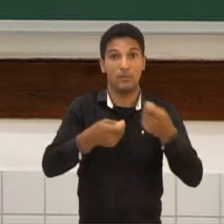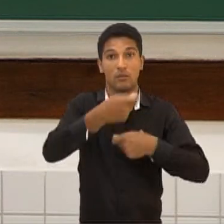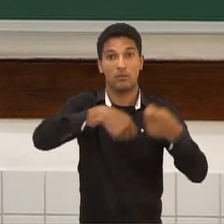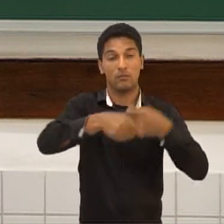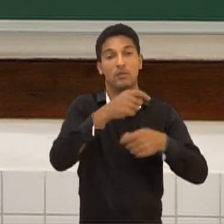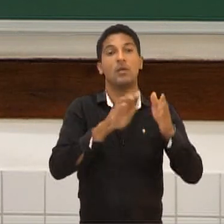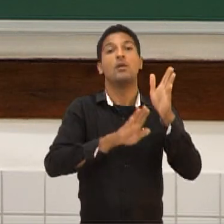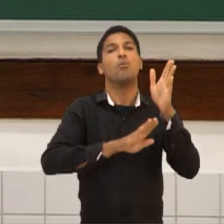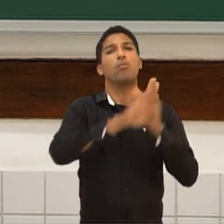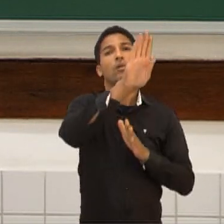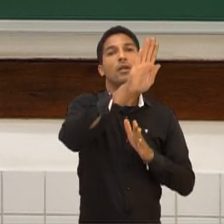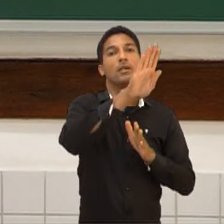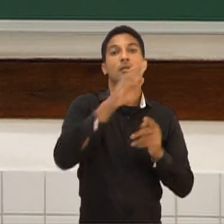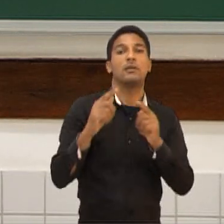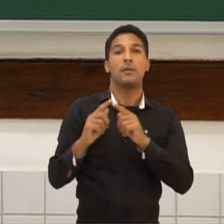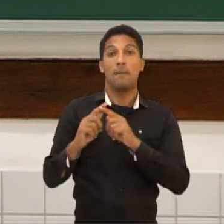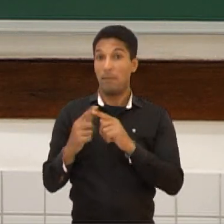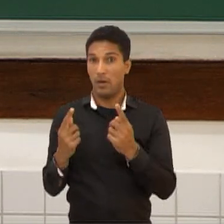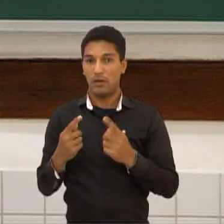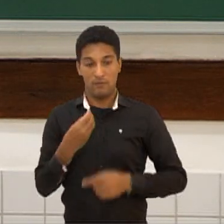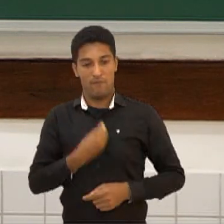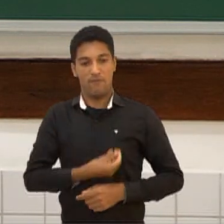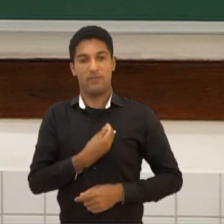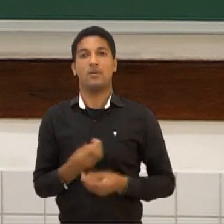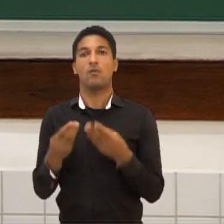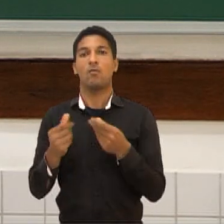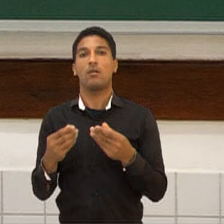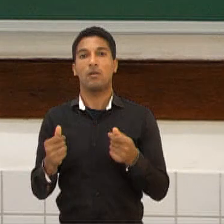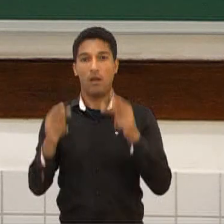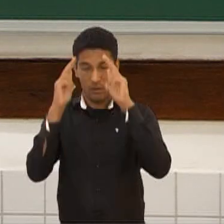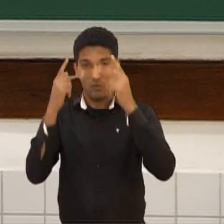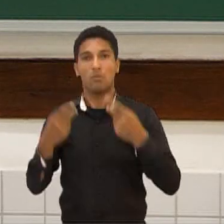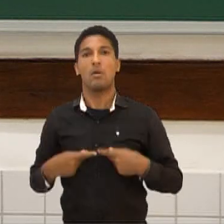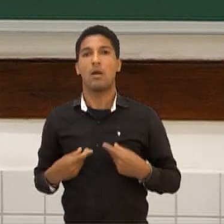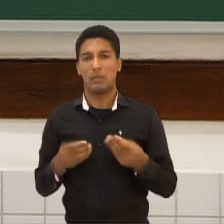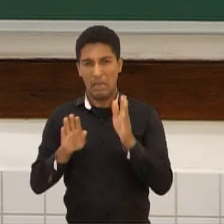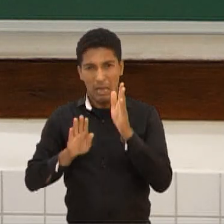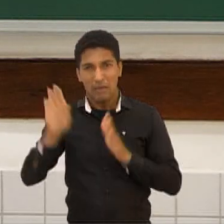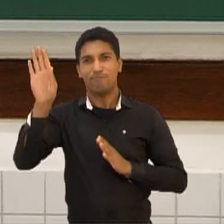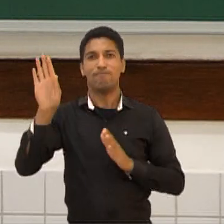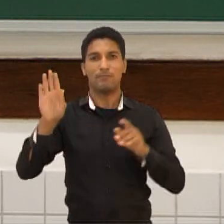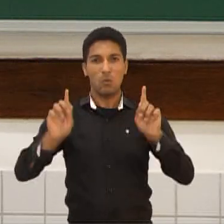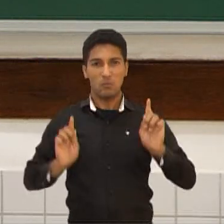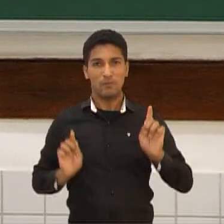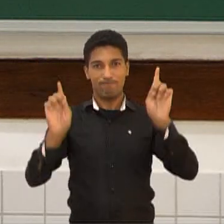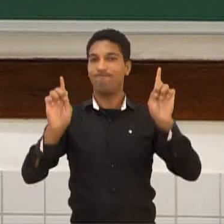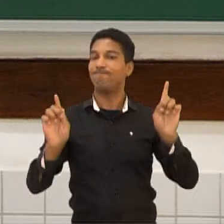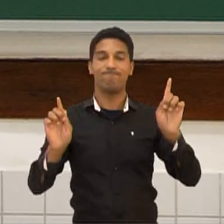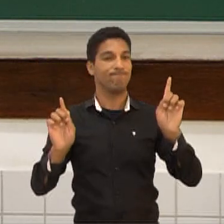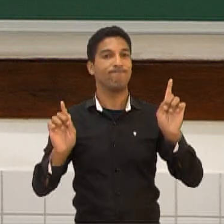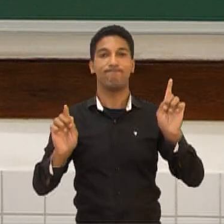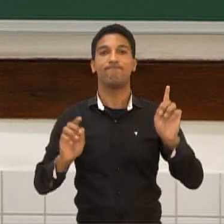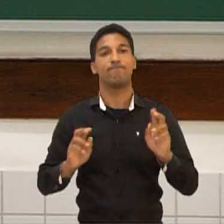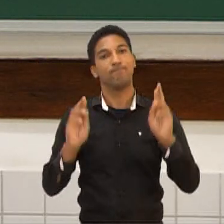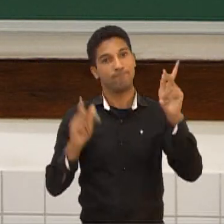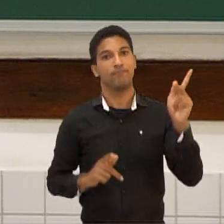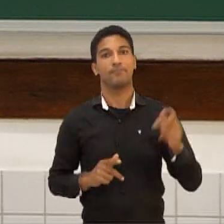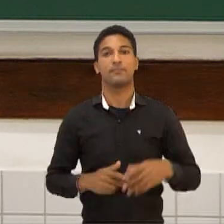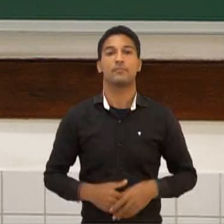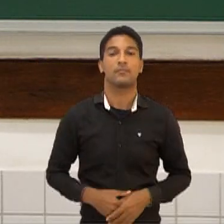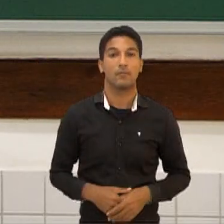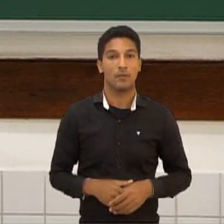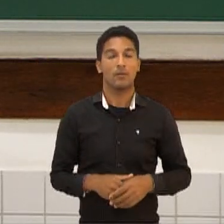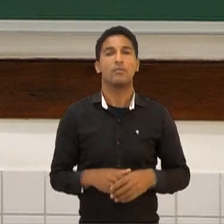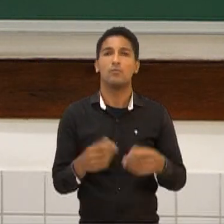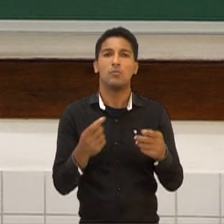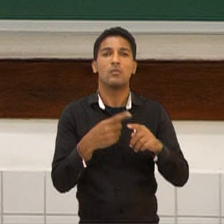esses países extratores de petróleo figurando como os países mais ricos do mundo, mas a população, mesmo